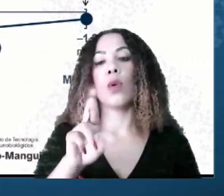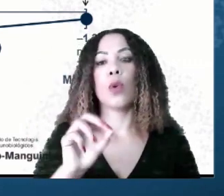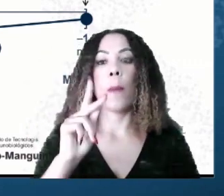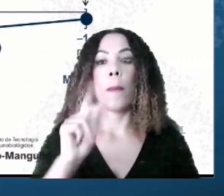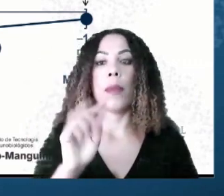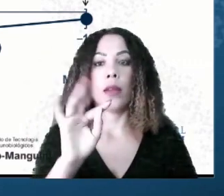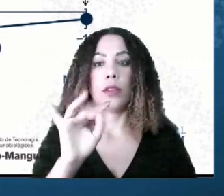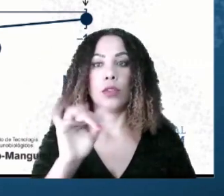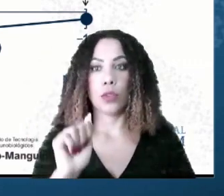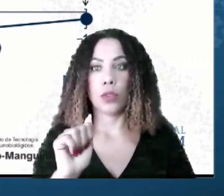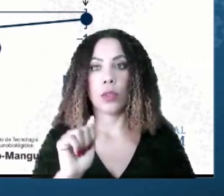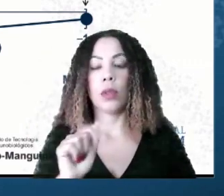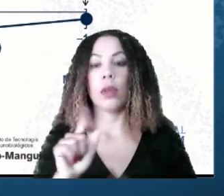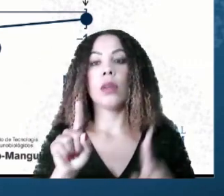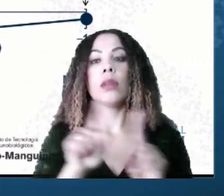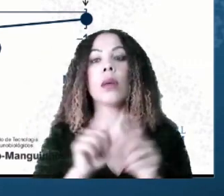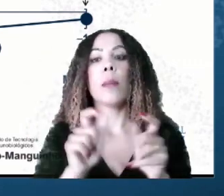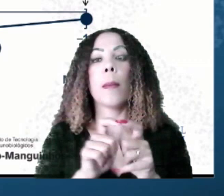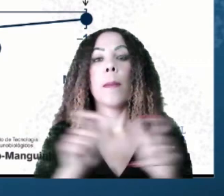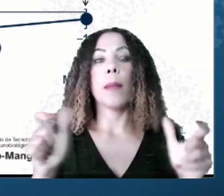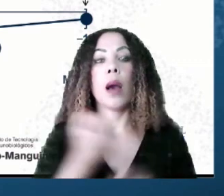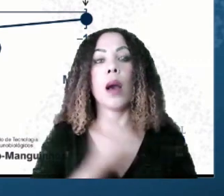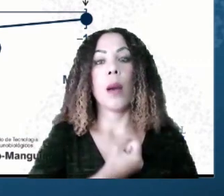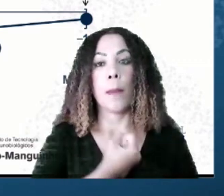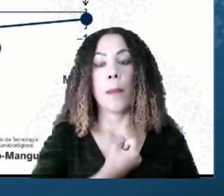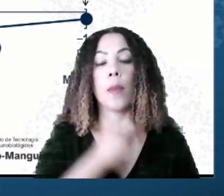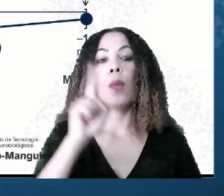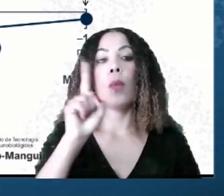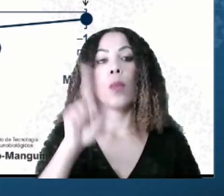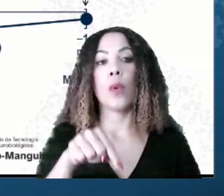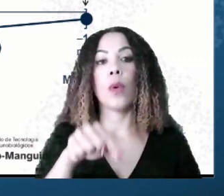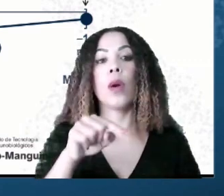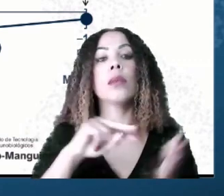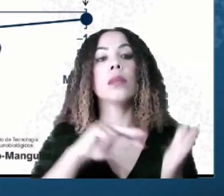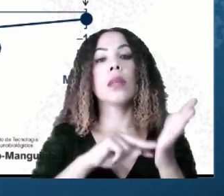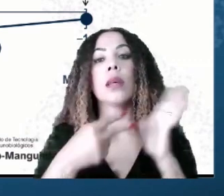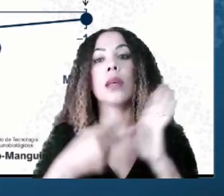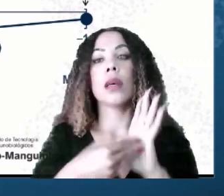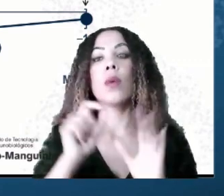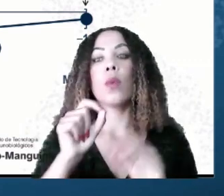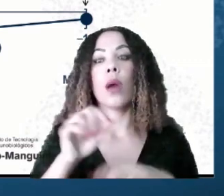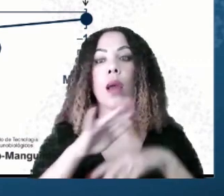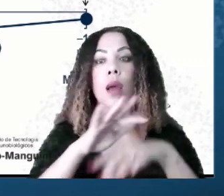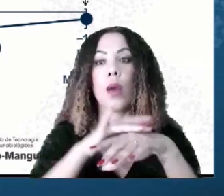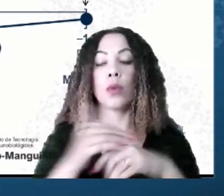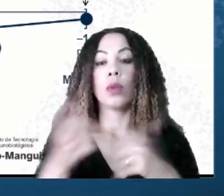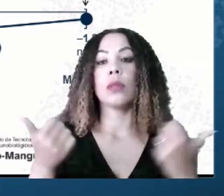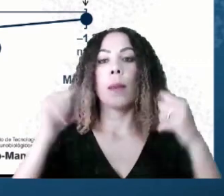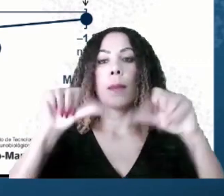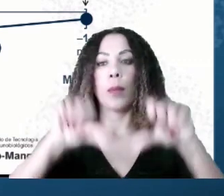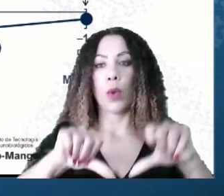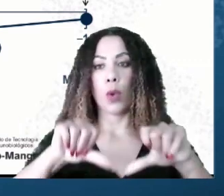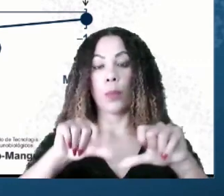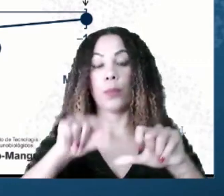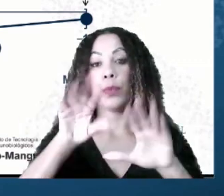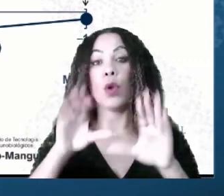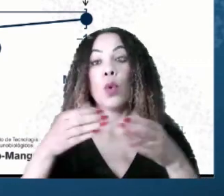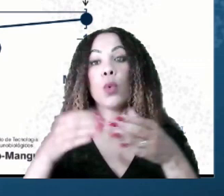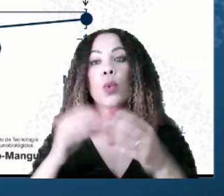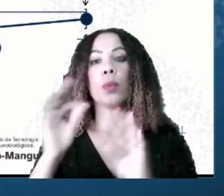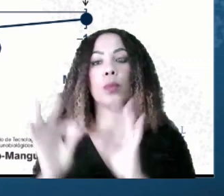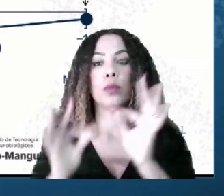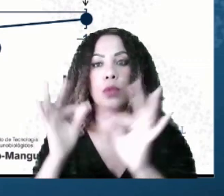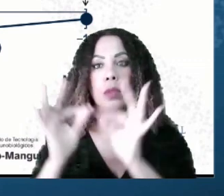neuropatia, e a maior pontuação que significa que a doença piorou. E o grupo de